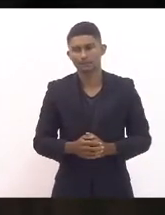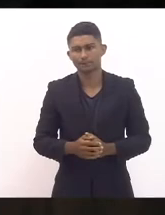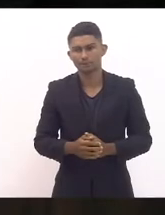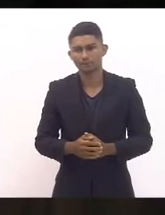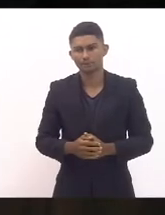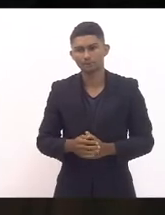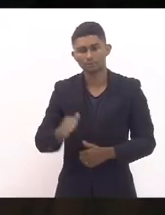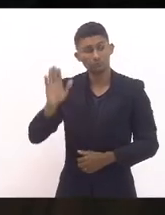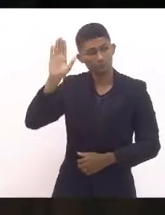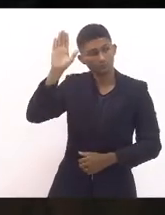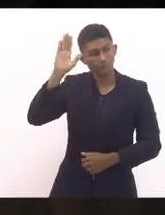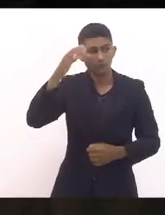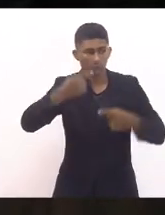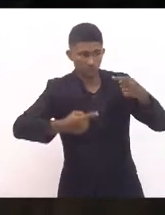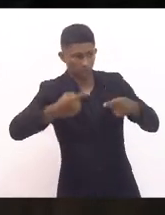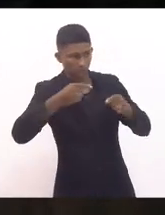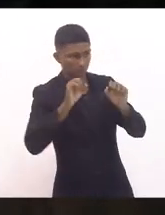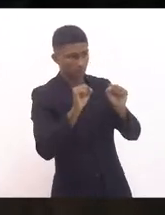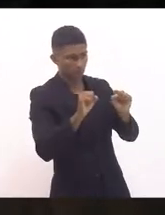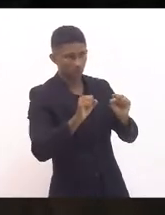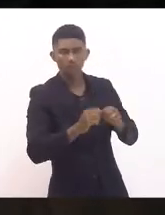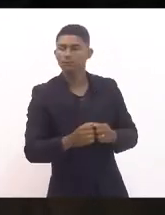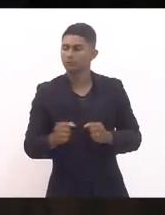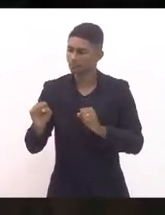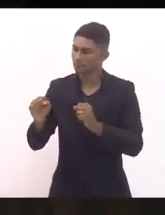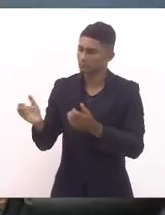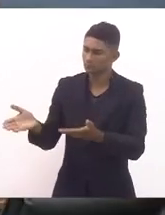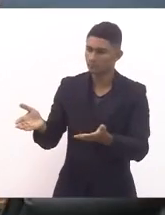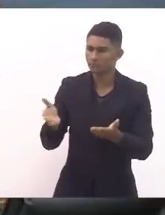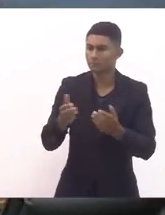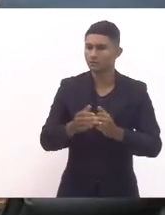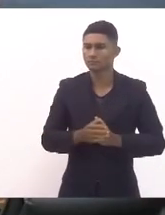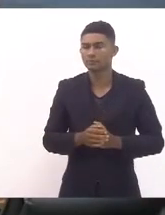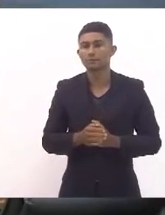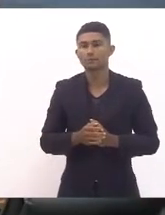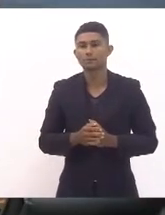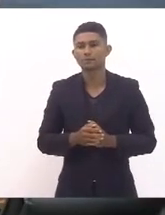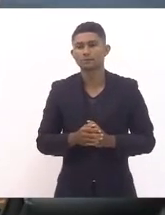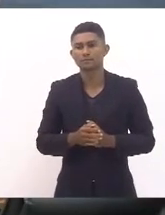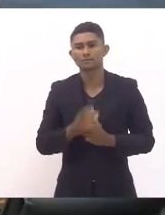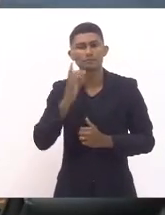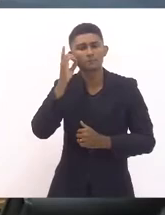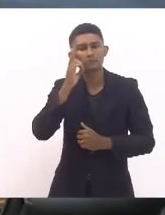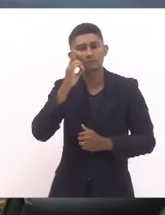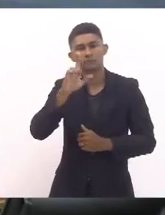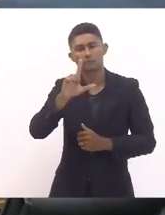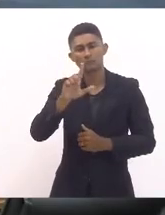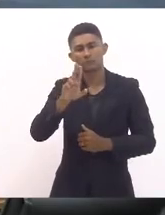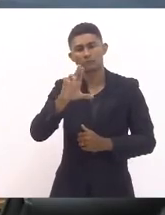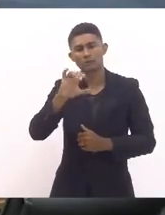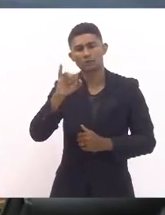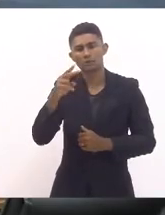discutir a matéria? Pode, está em discussão. Obrigado. Para discutir, a autora, a deputada Lucinha.